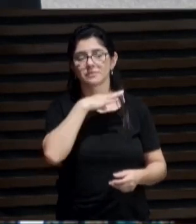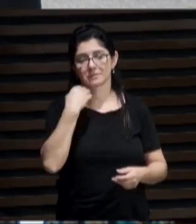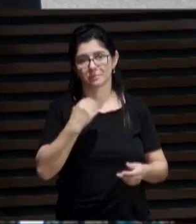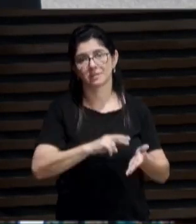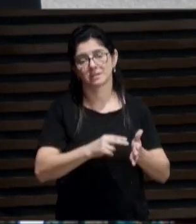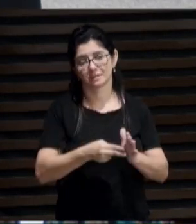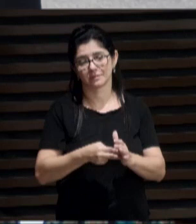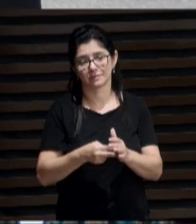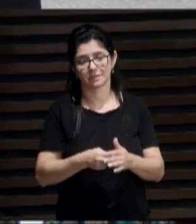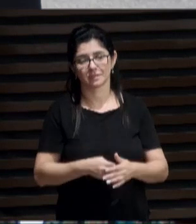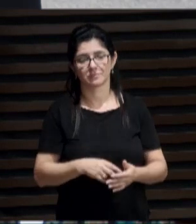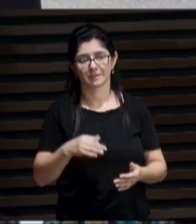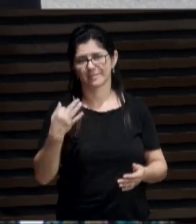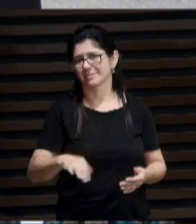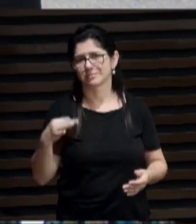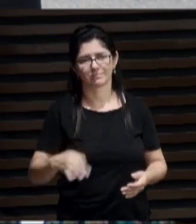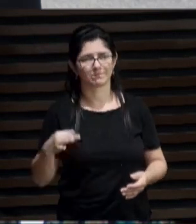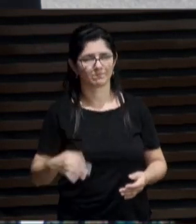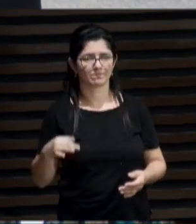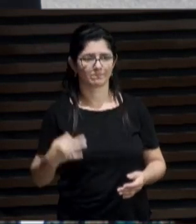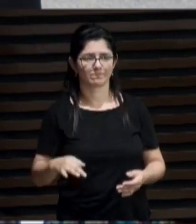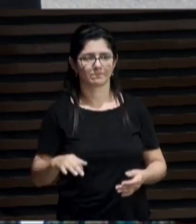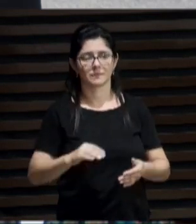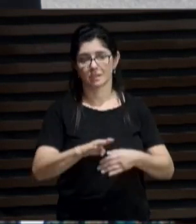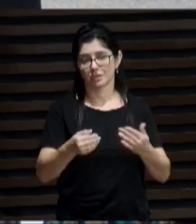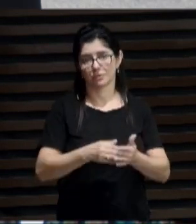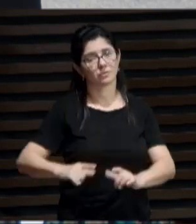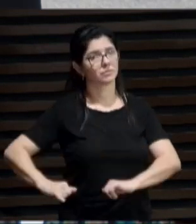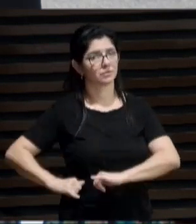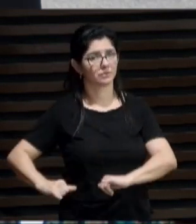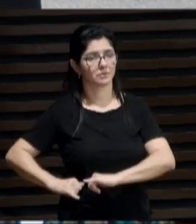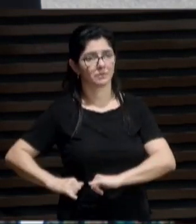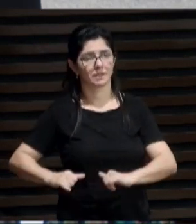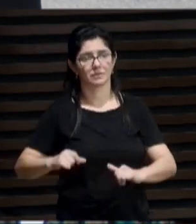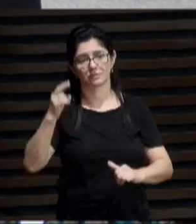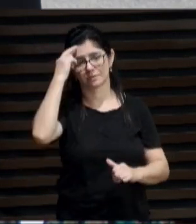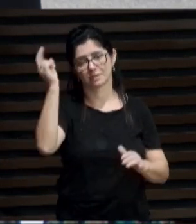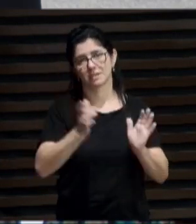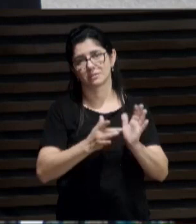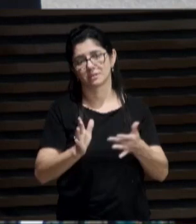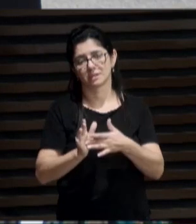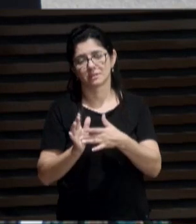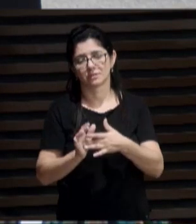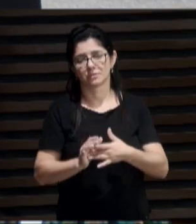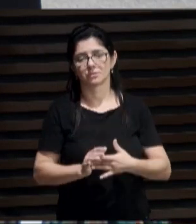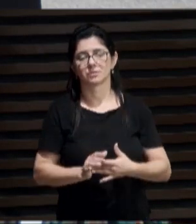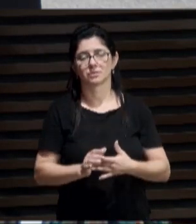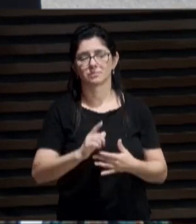das dores, de todo o sofrimento que o Senhor Jesus teve naquela cruz, com o derramamento do seu